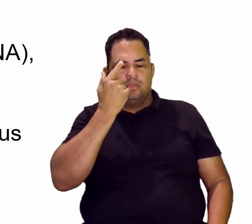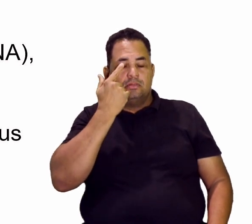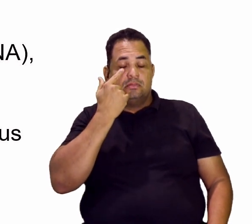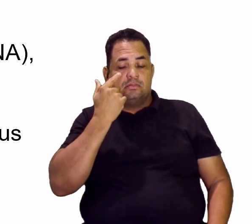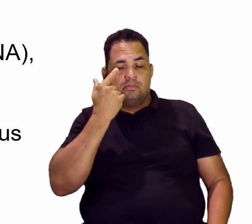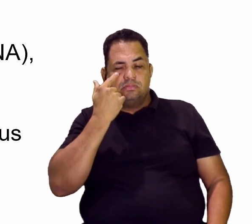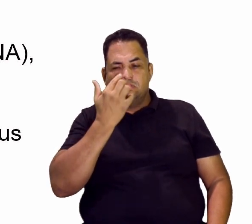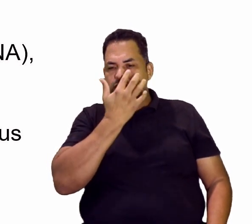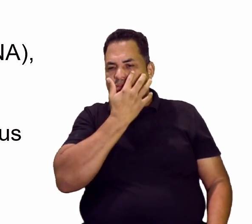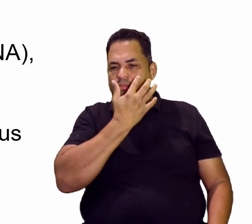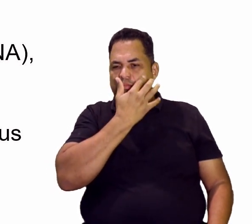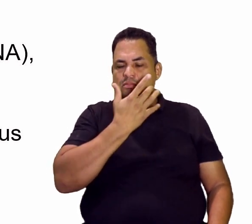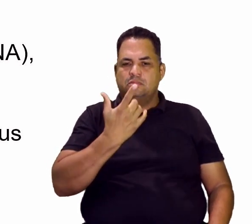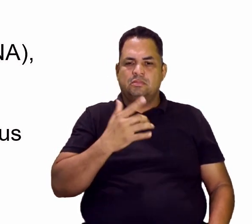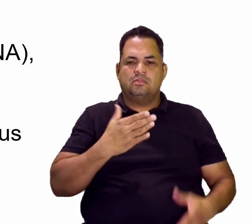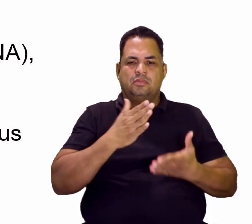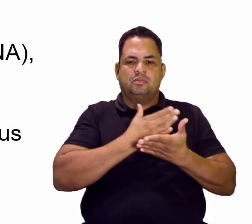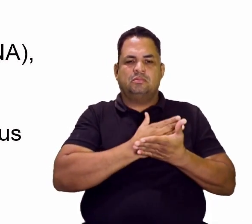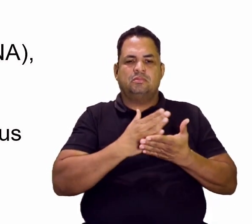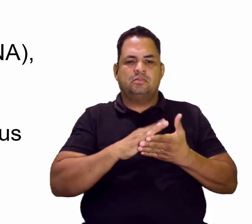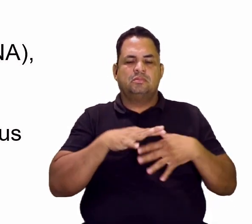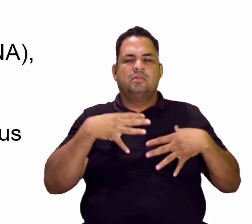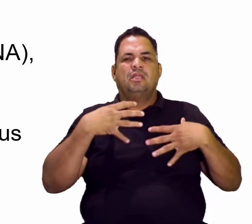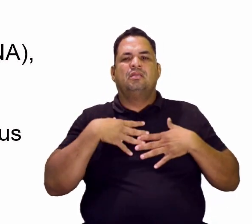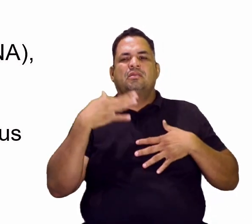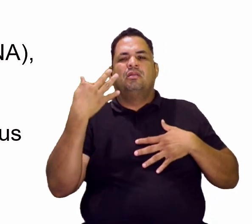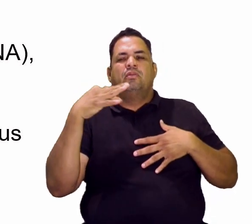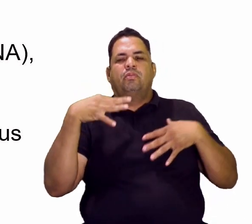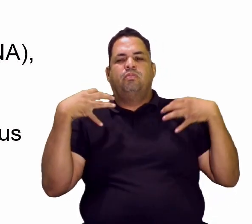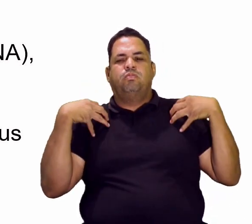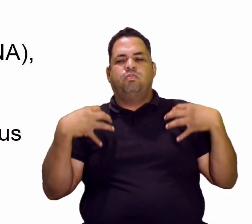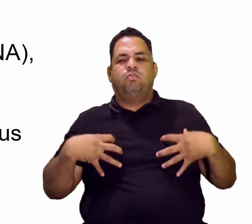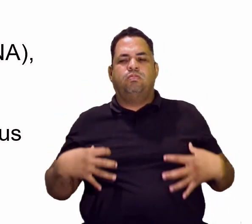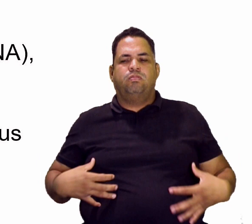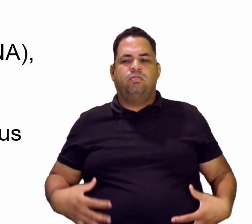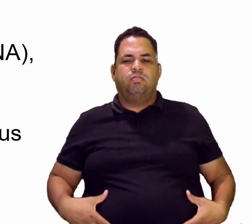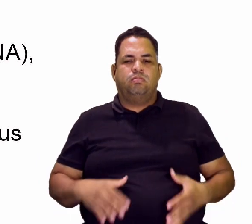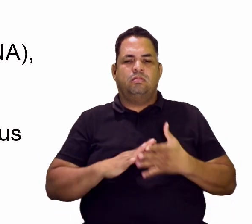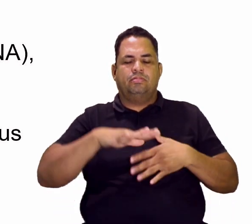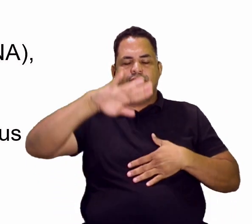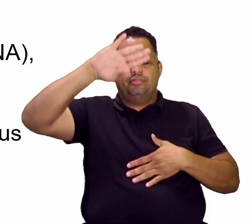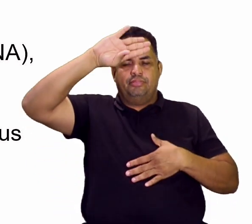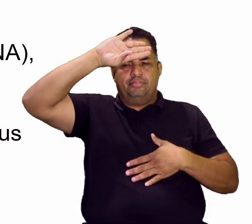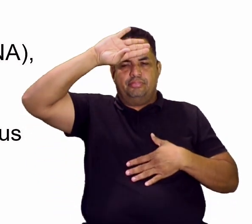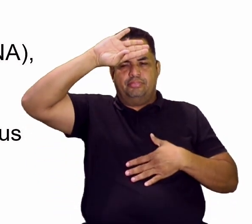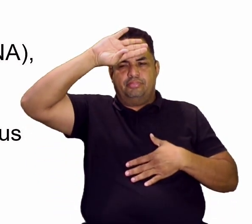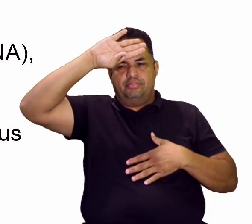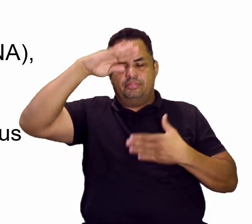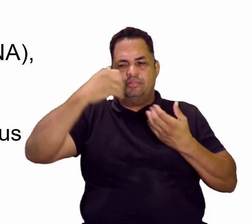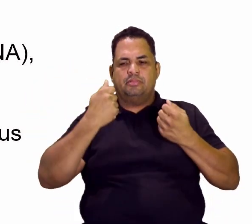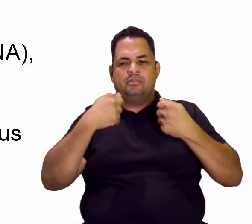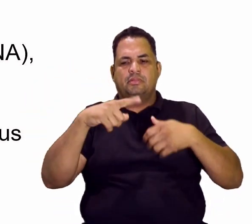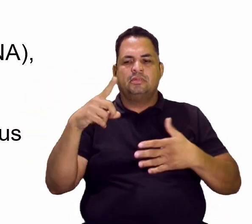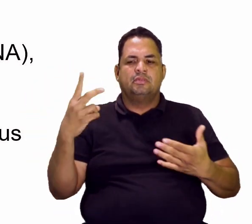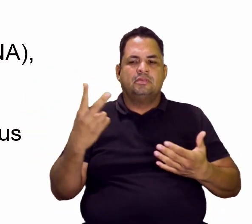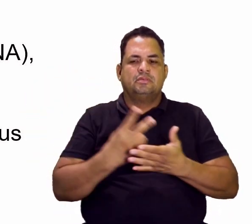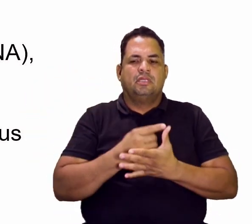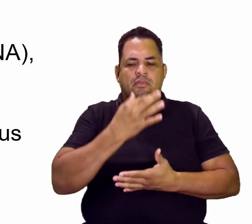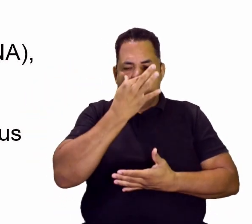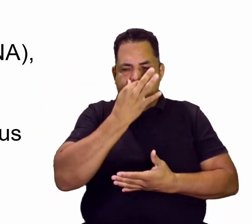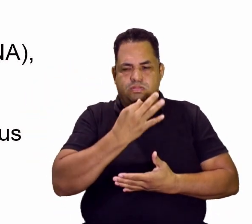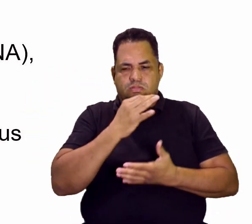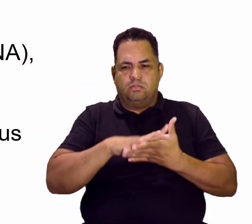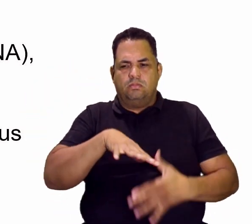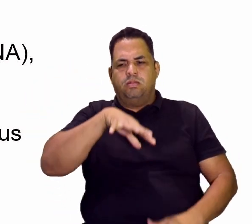lacrimejando também, né? Começa com aquela dor no corpo, tá? E a febre já mais acentuada pode provocar secreções,